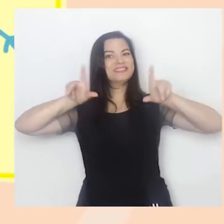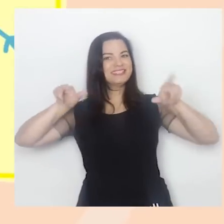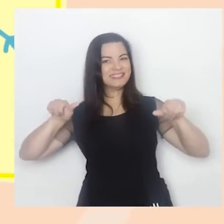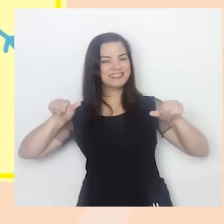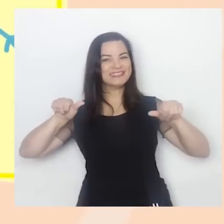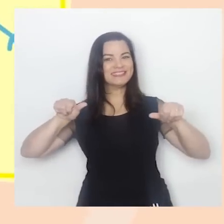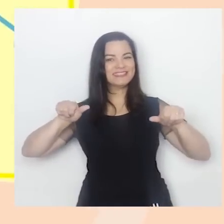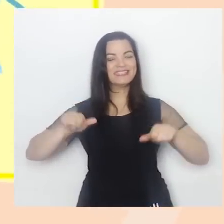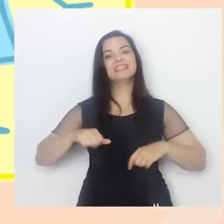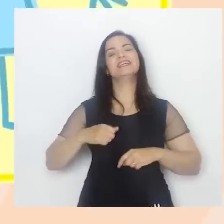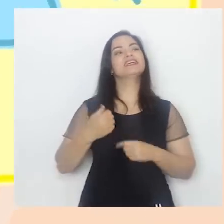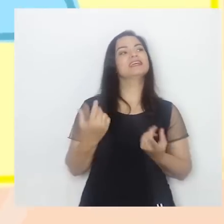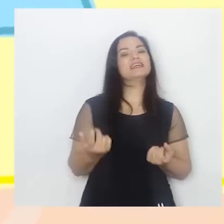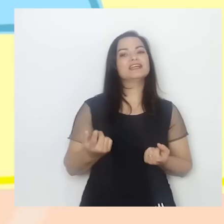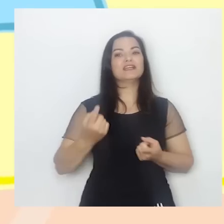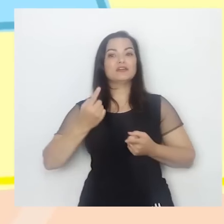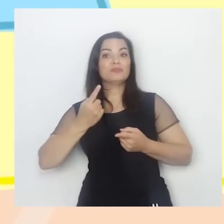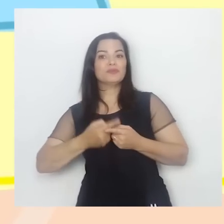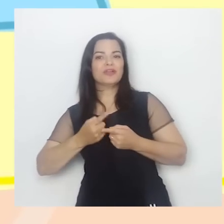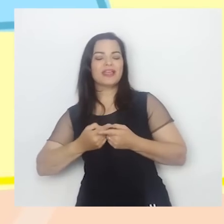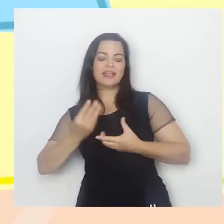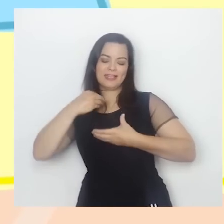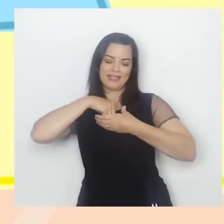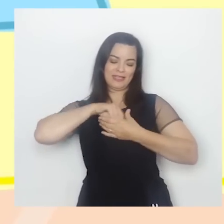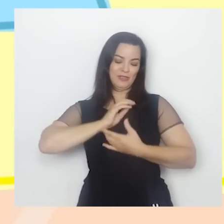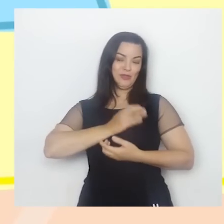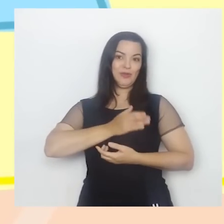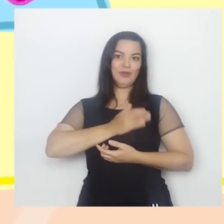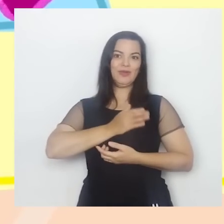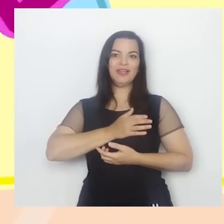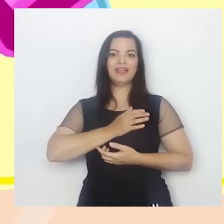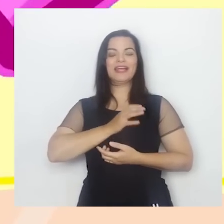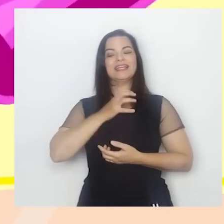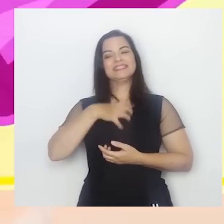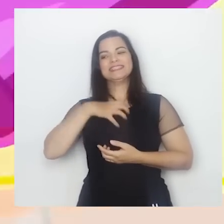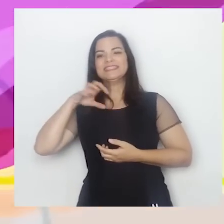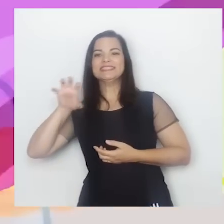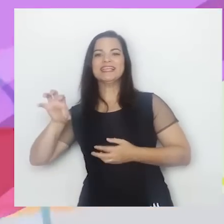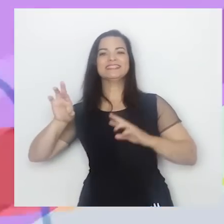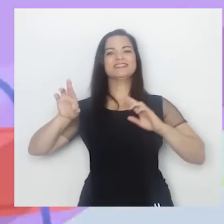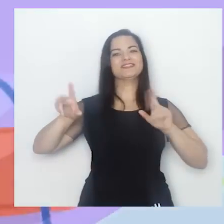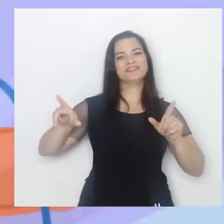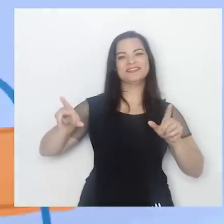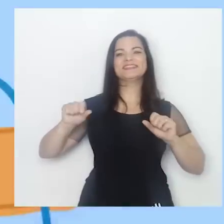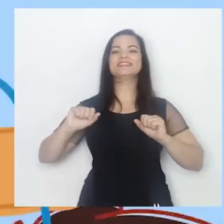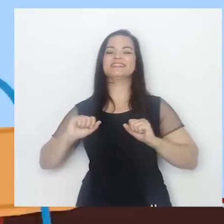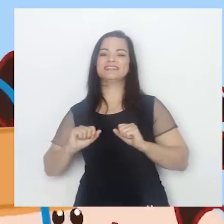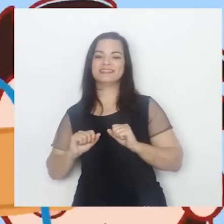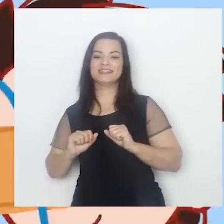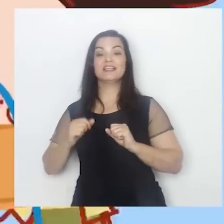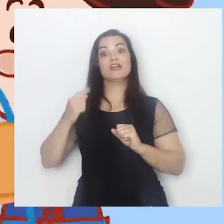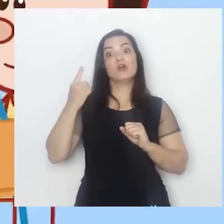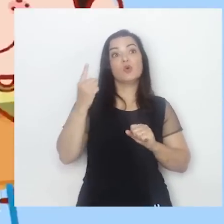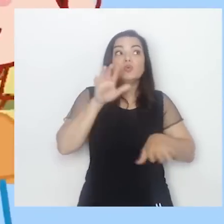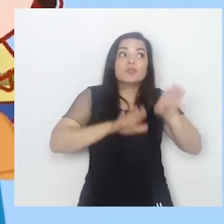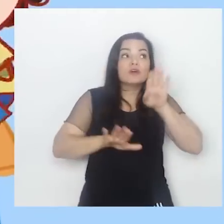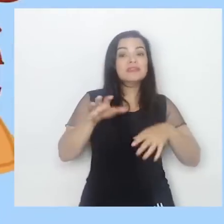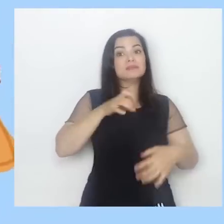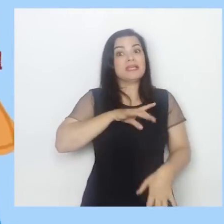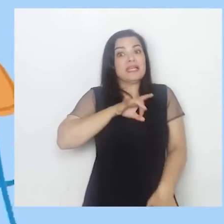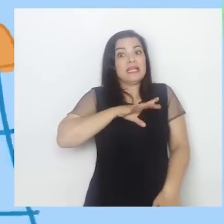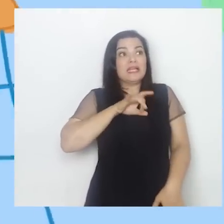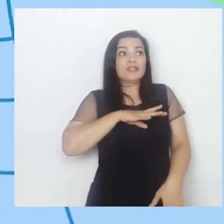diferente. Porque está no coração aquilo que cada um sente. Um pode ser